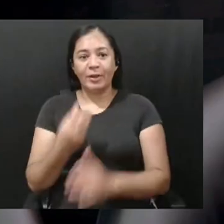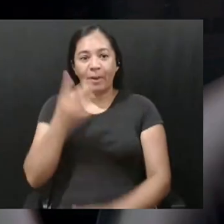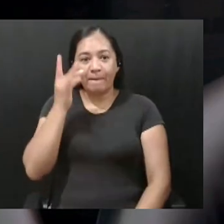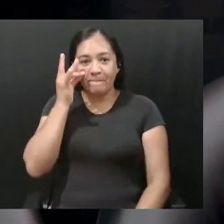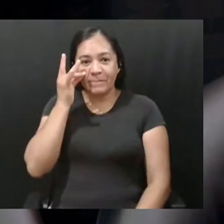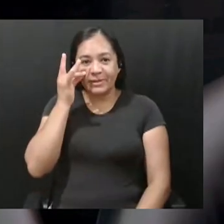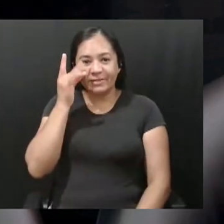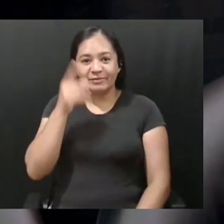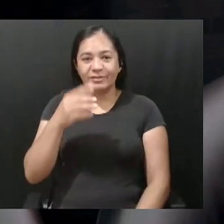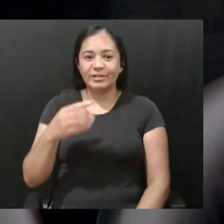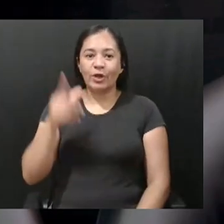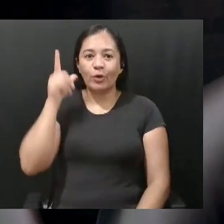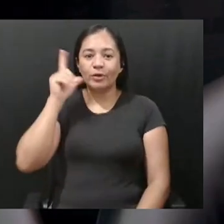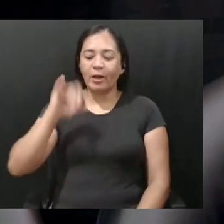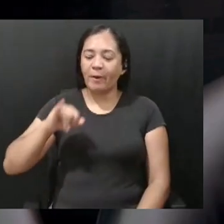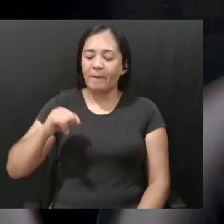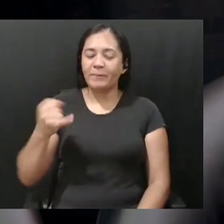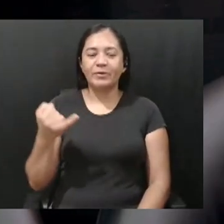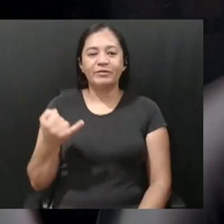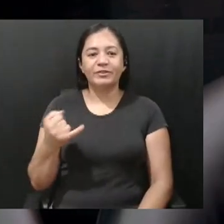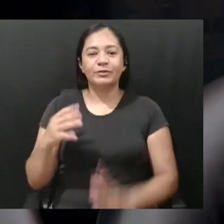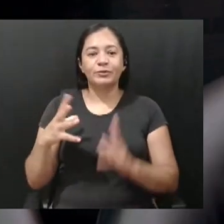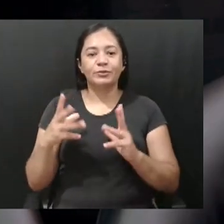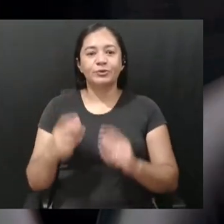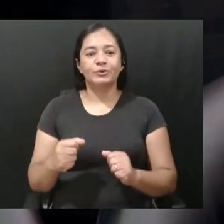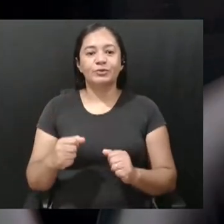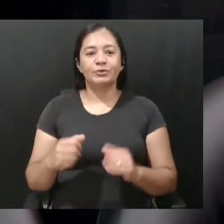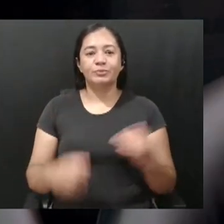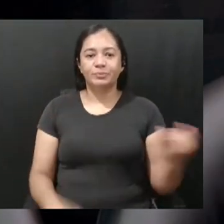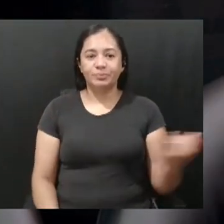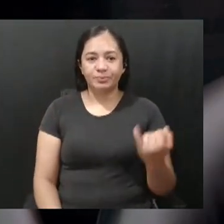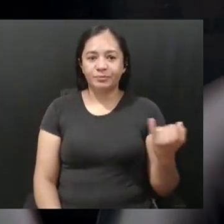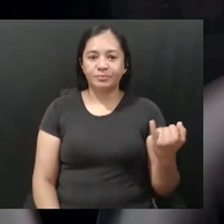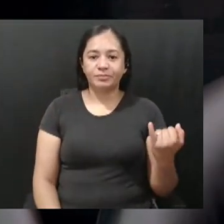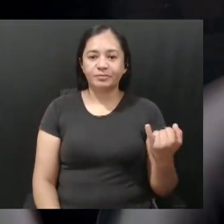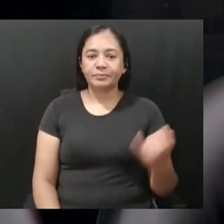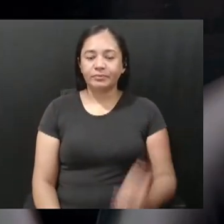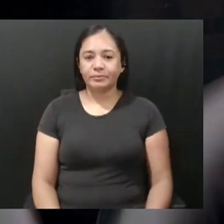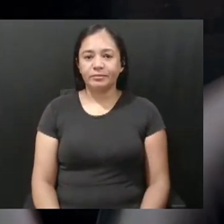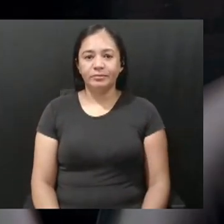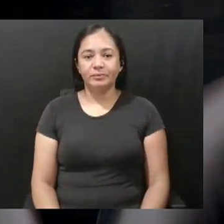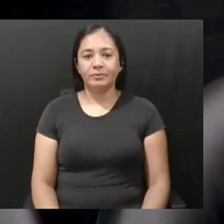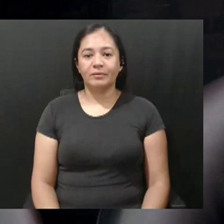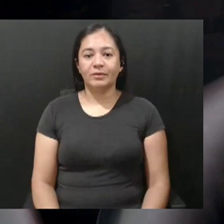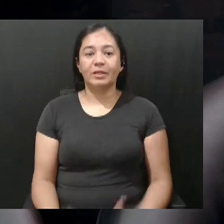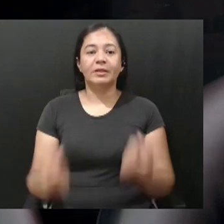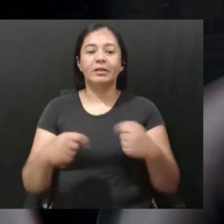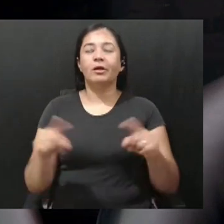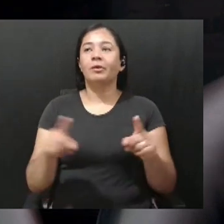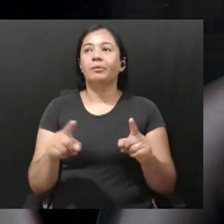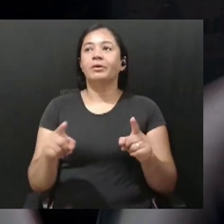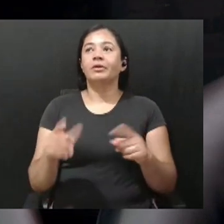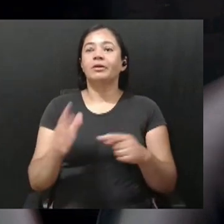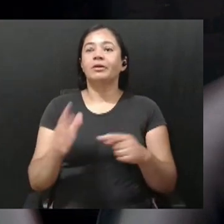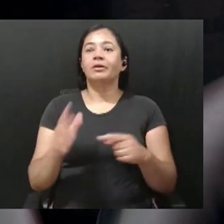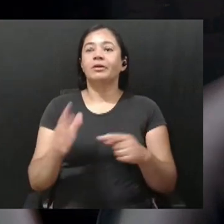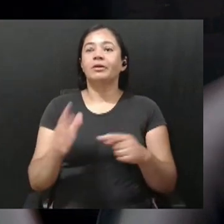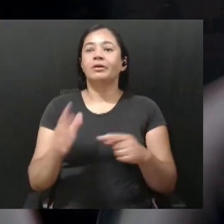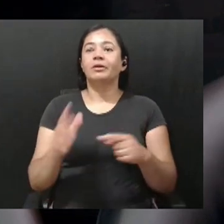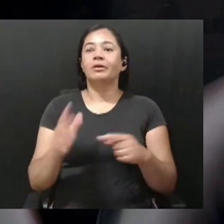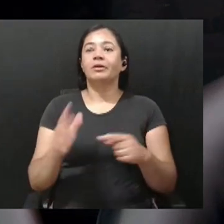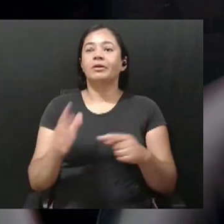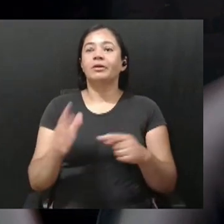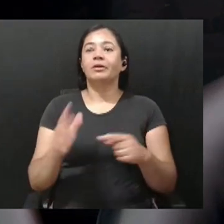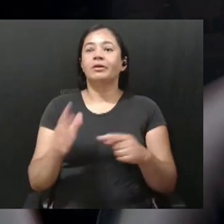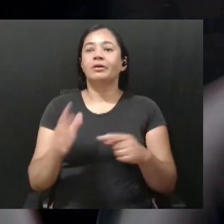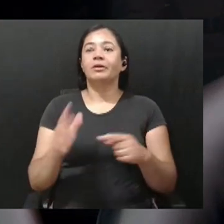pequenas nuances de tudo aquilo que importa, né? Você não precisa ter uma máquina do tempo para você voltar, mas se você tivesse, provavelmente é assim que você